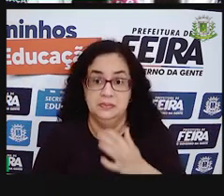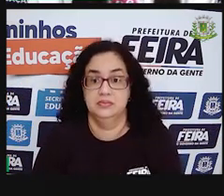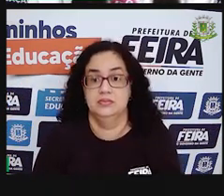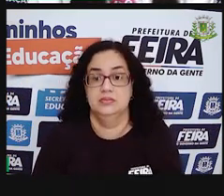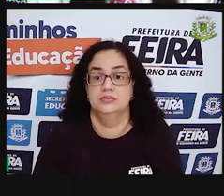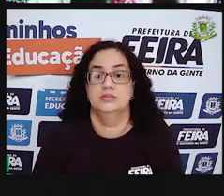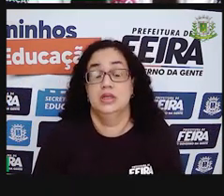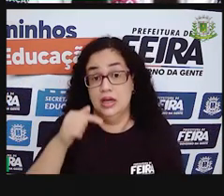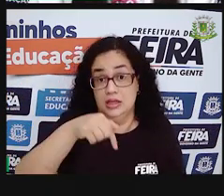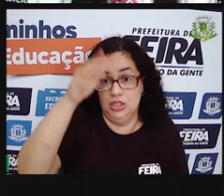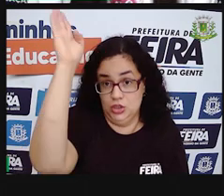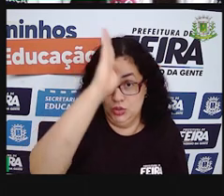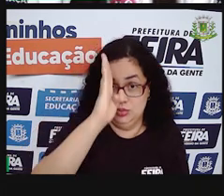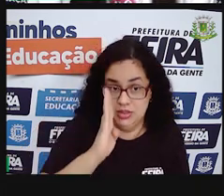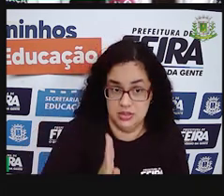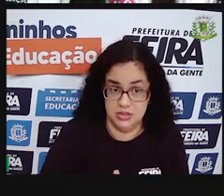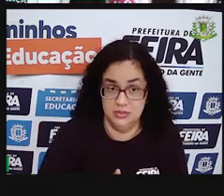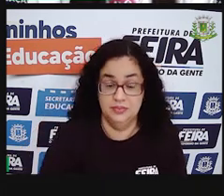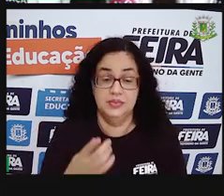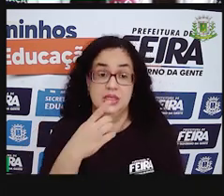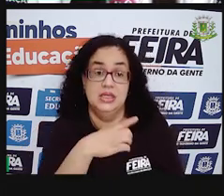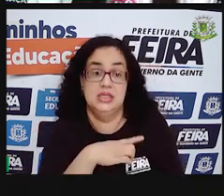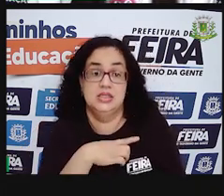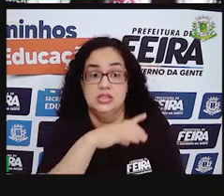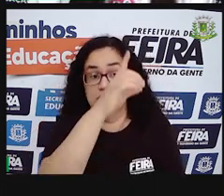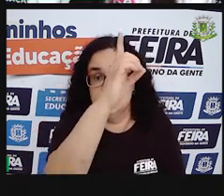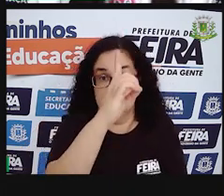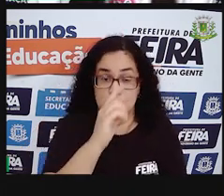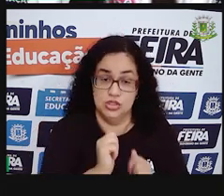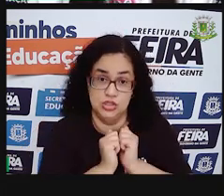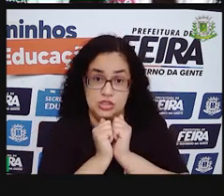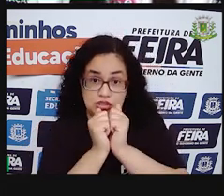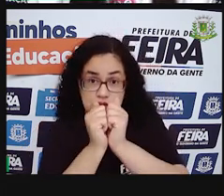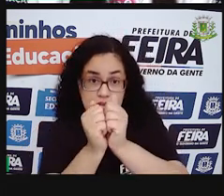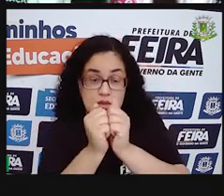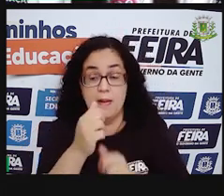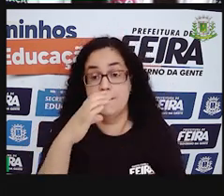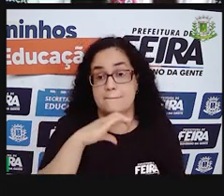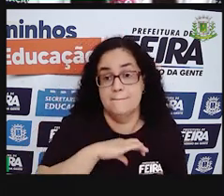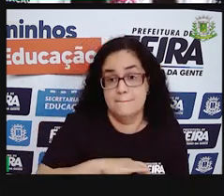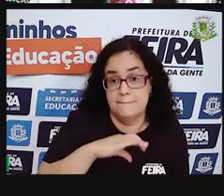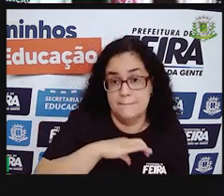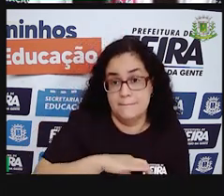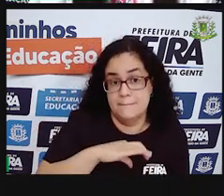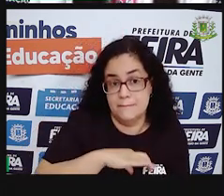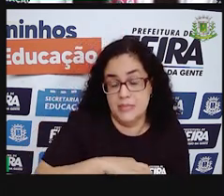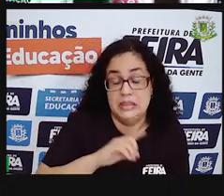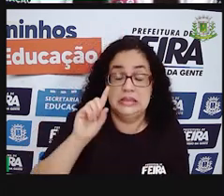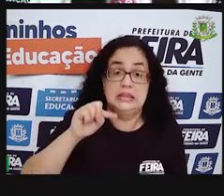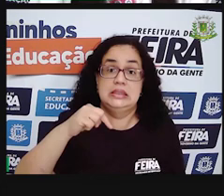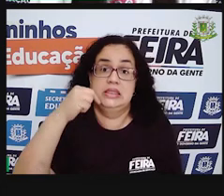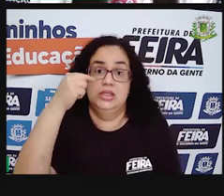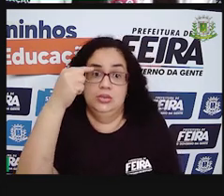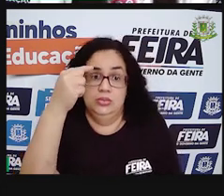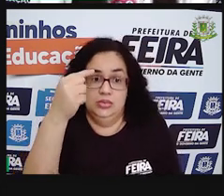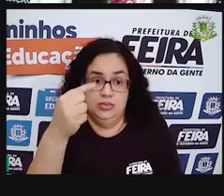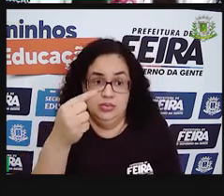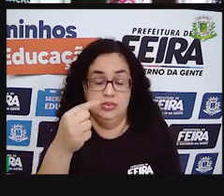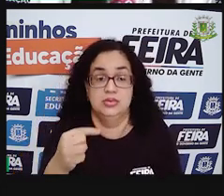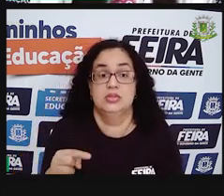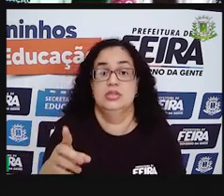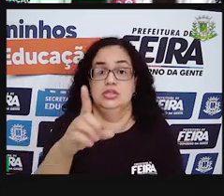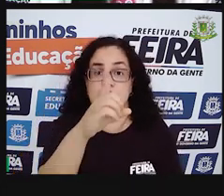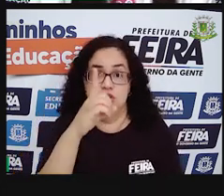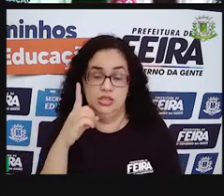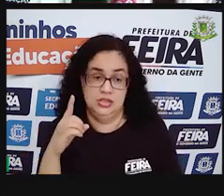E aqui no Brasil, eles chegaram junto com os navegantes portugueses, né? Pouco depois da chegada